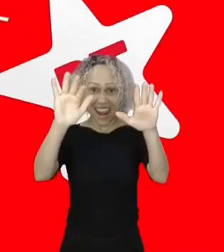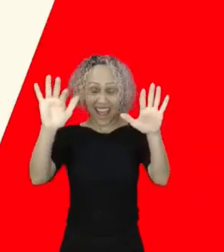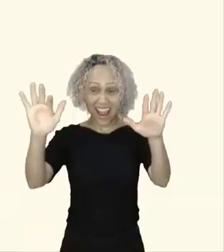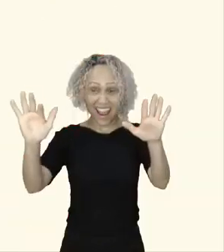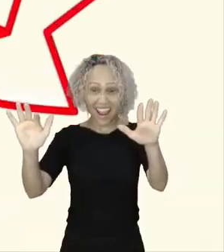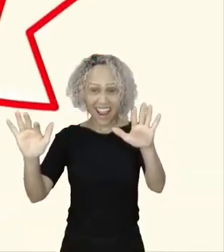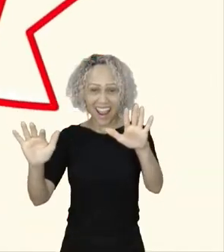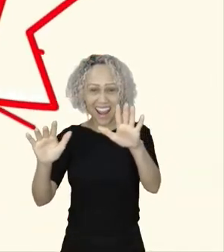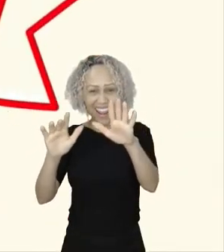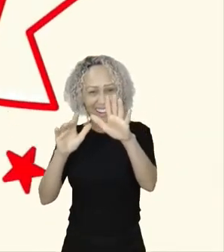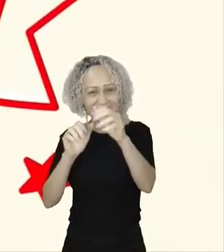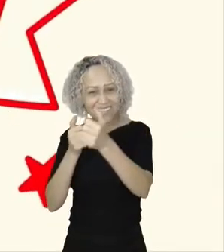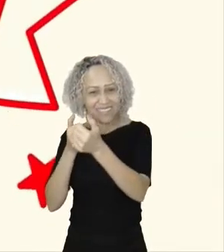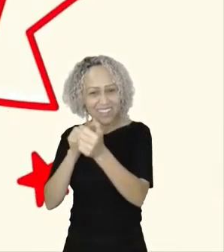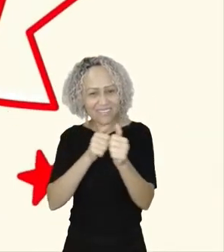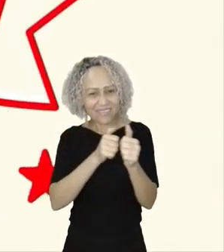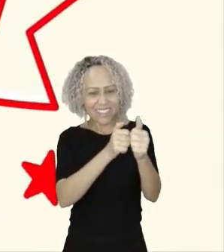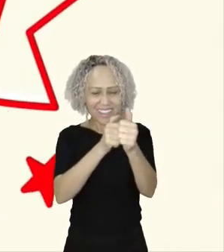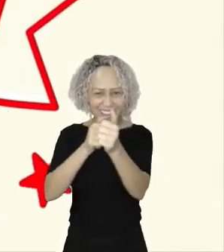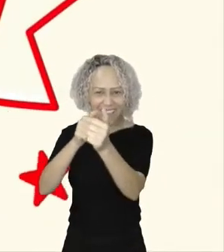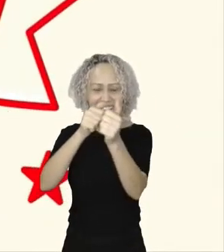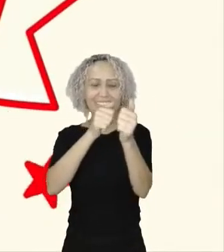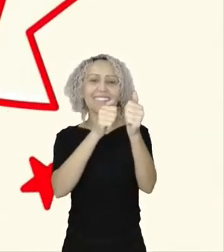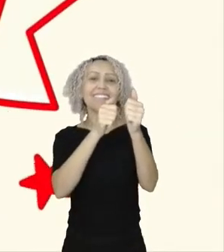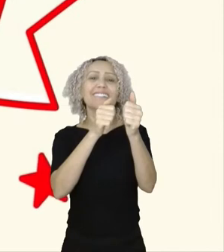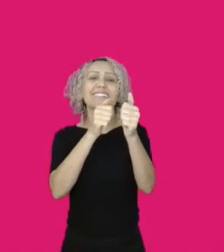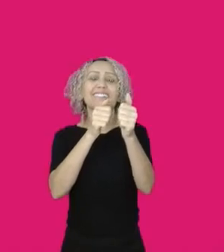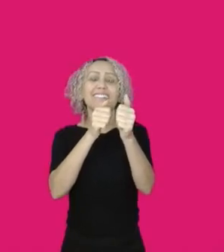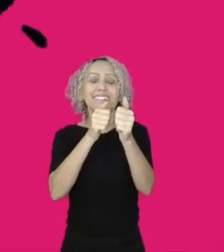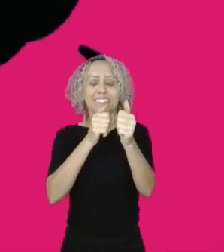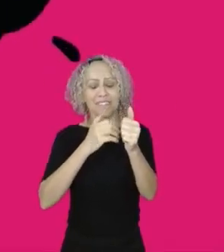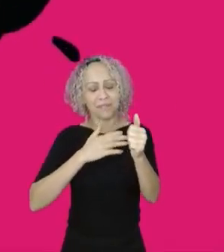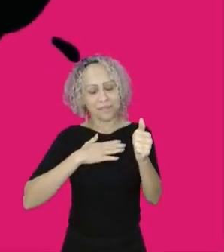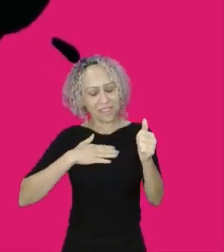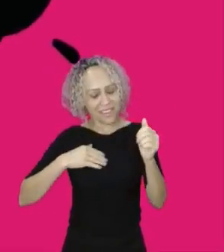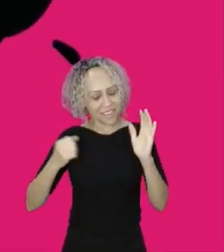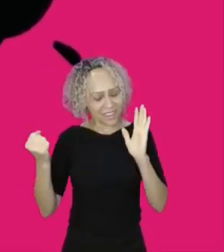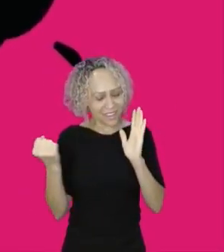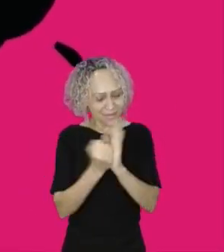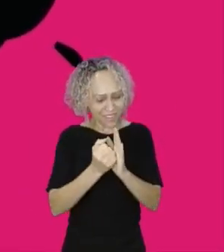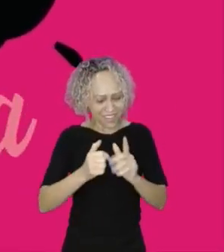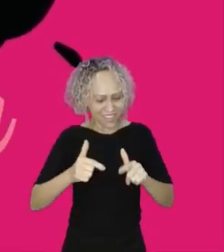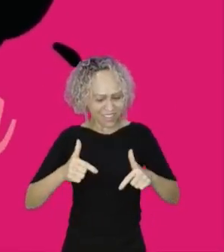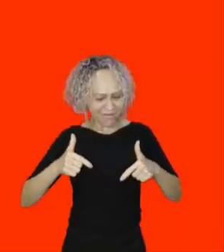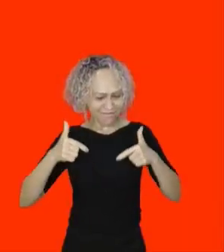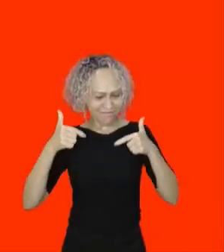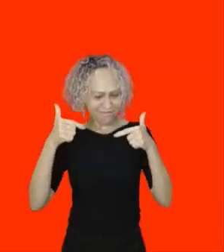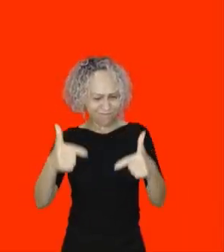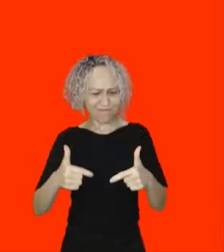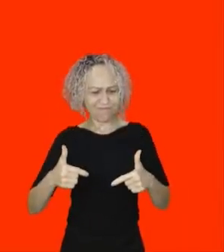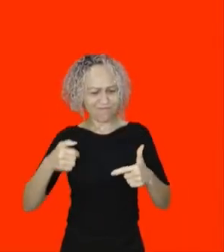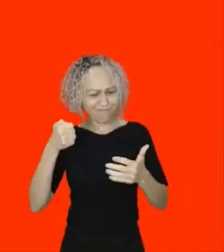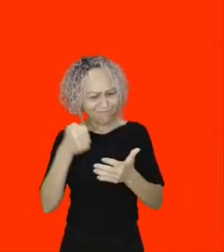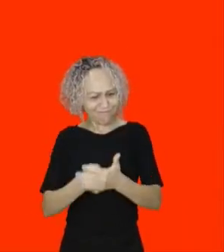brilha, ela é quem vai me guiar. Ser guerreira é minha